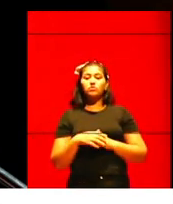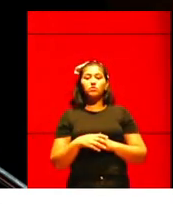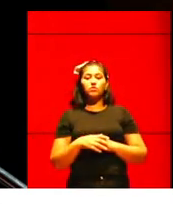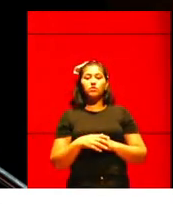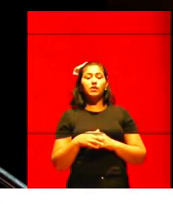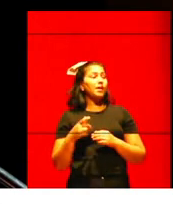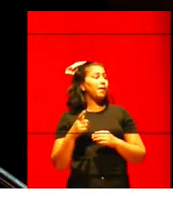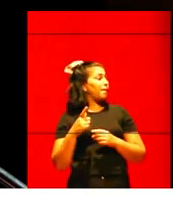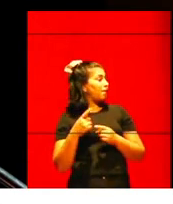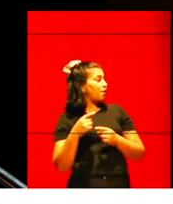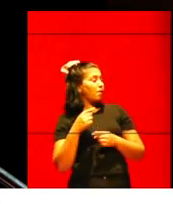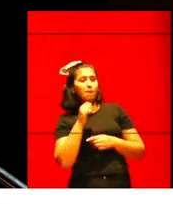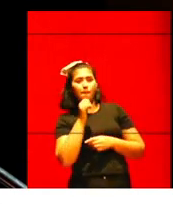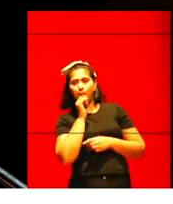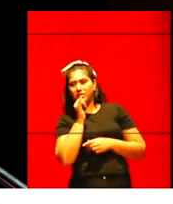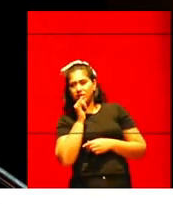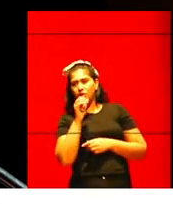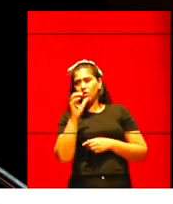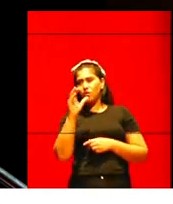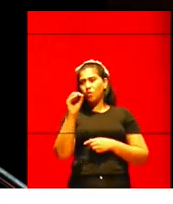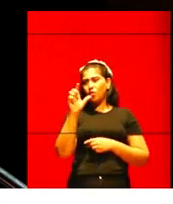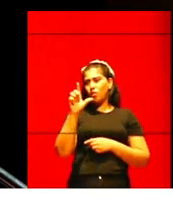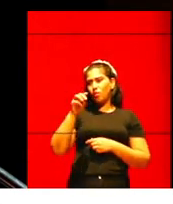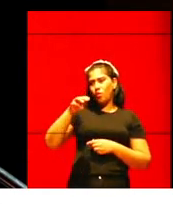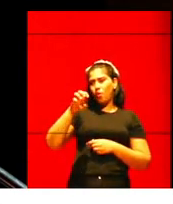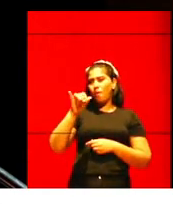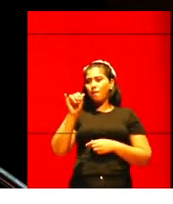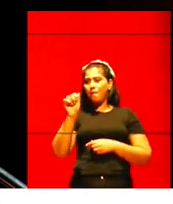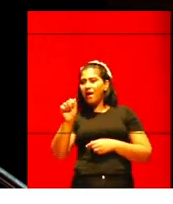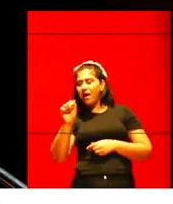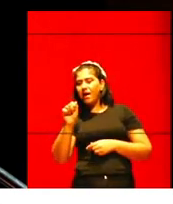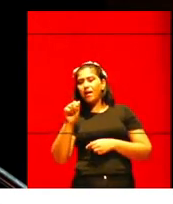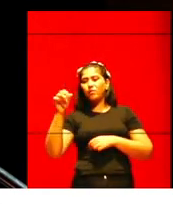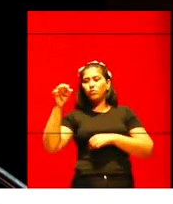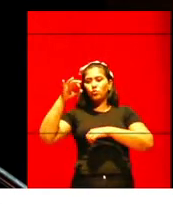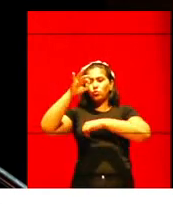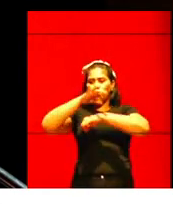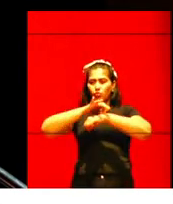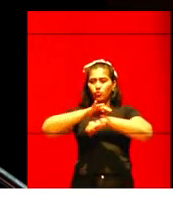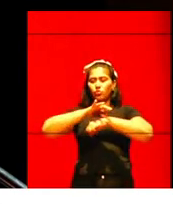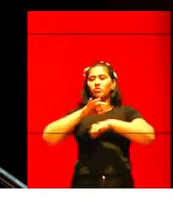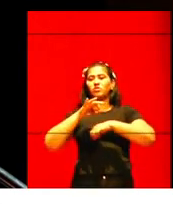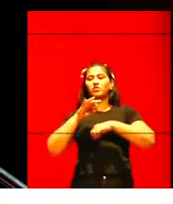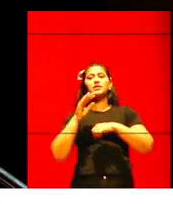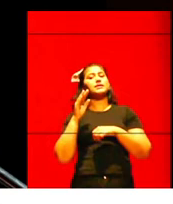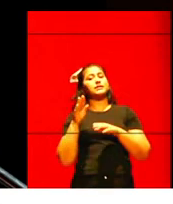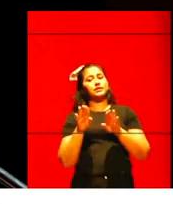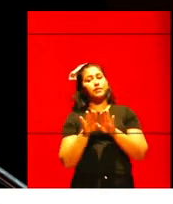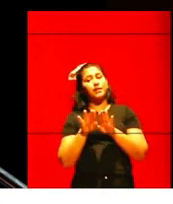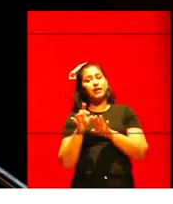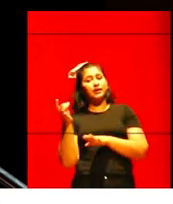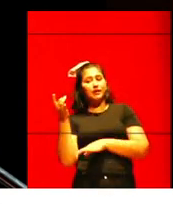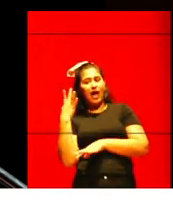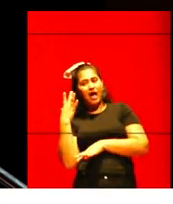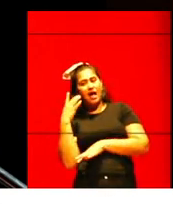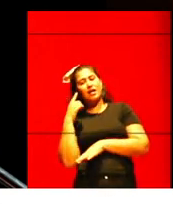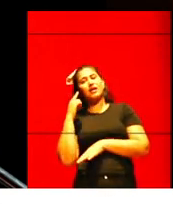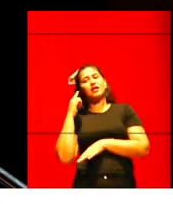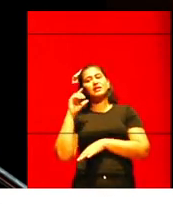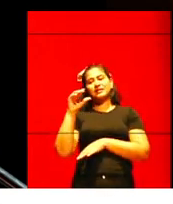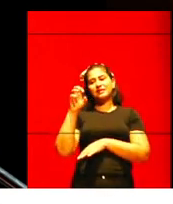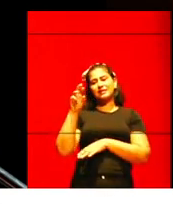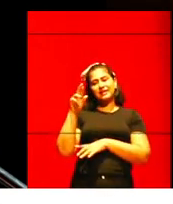abelha, colmeia, também é um cerídeo. Cera presente no nosso ouvido, também precisa